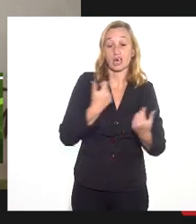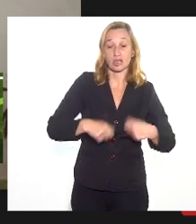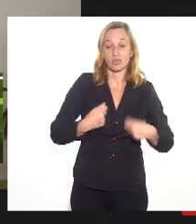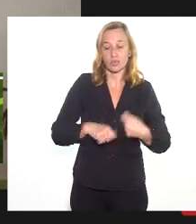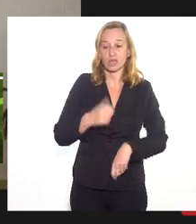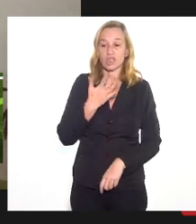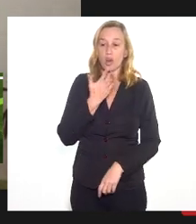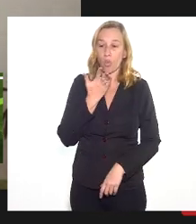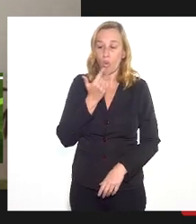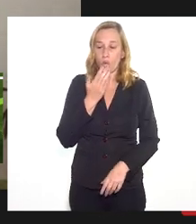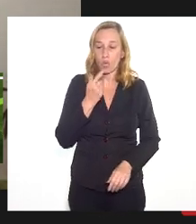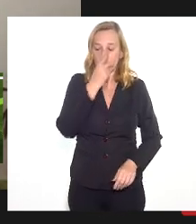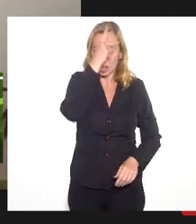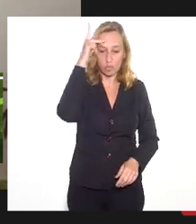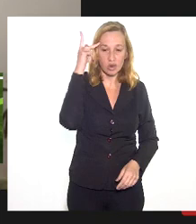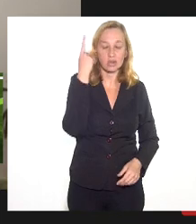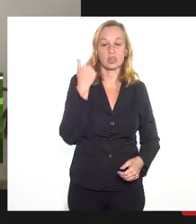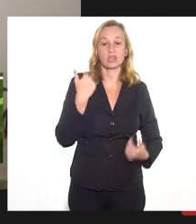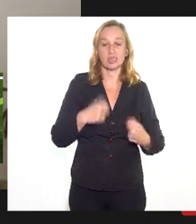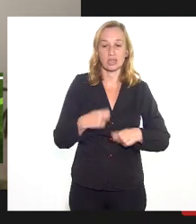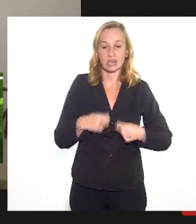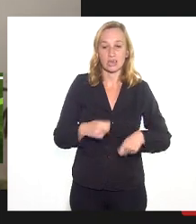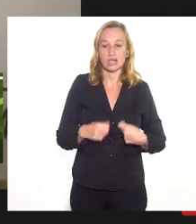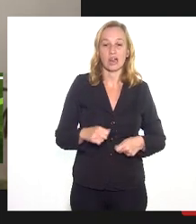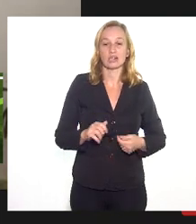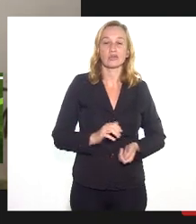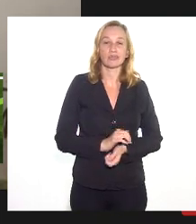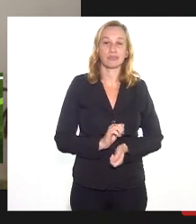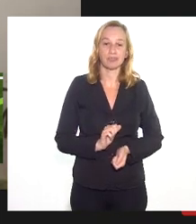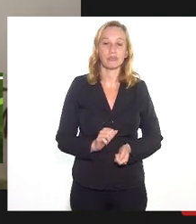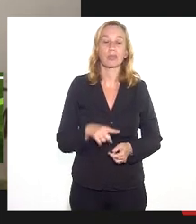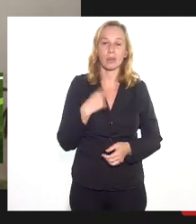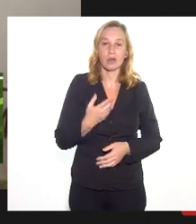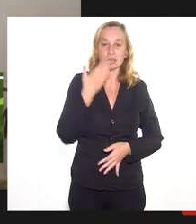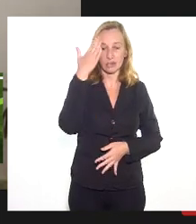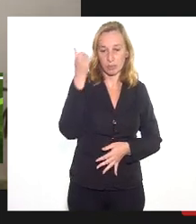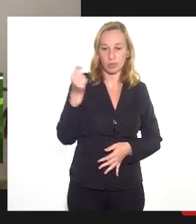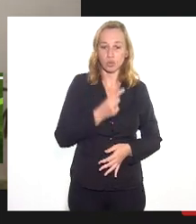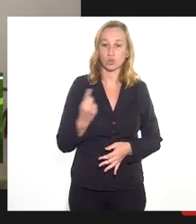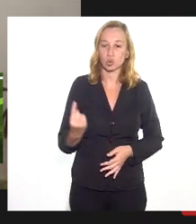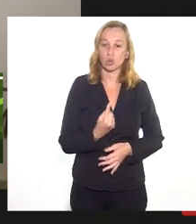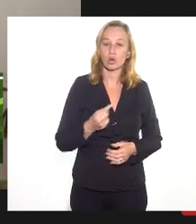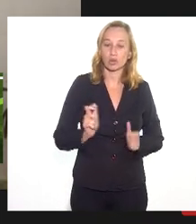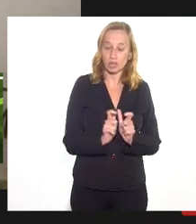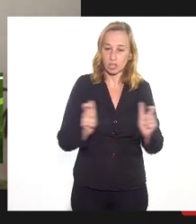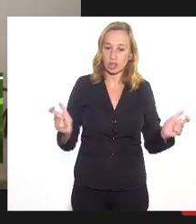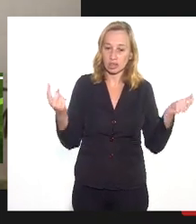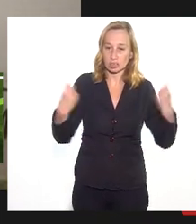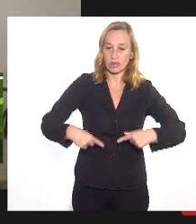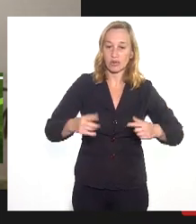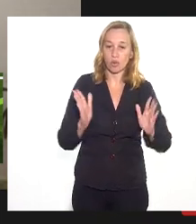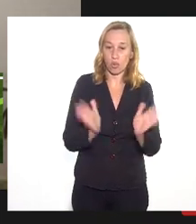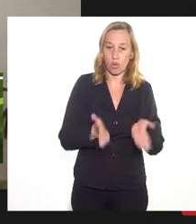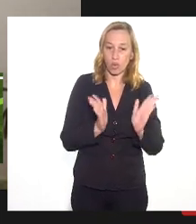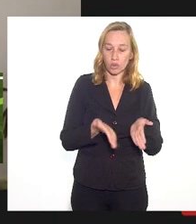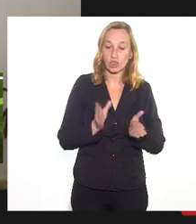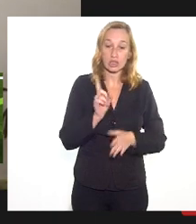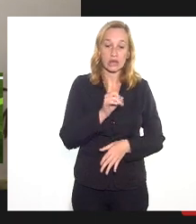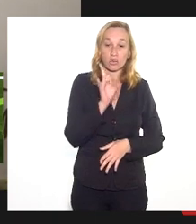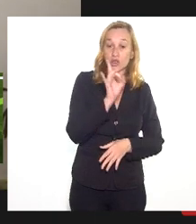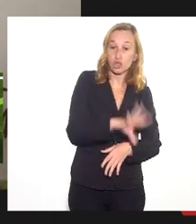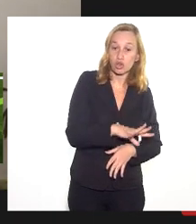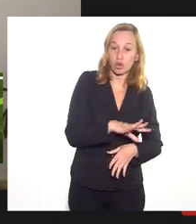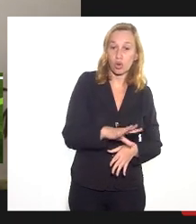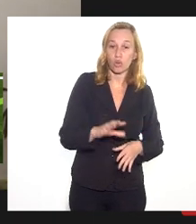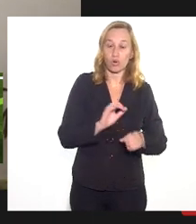uma situação de maior vulnerabilidade. Então, a gente sabe que o nosso grande desafio hoje não é só